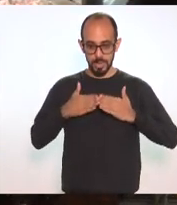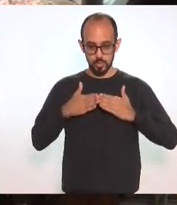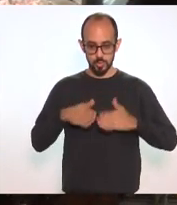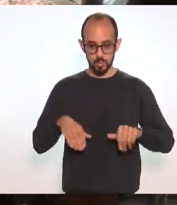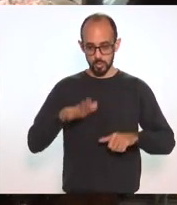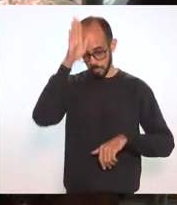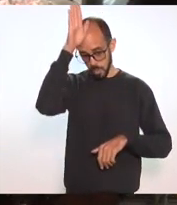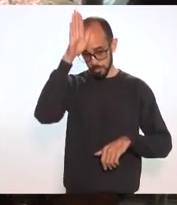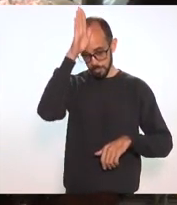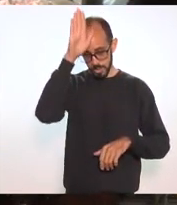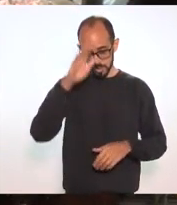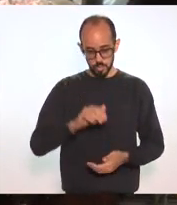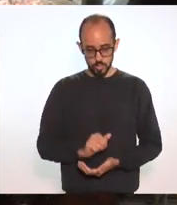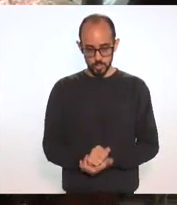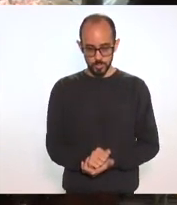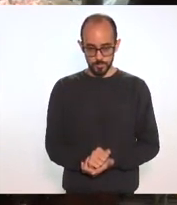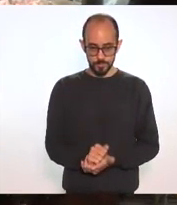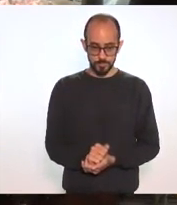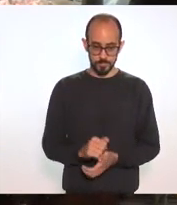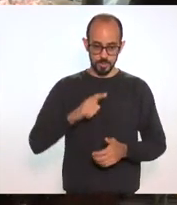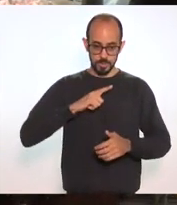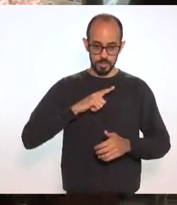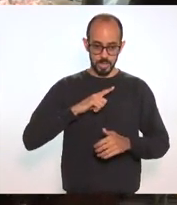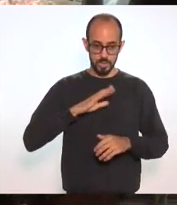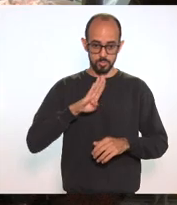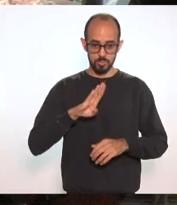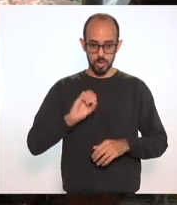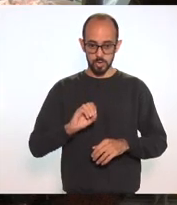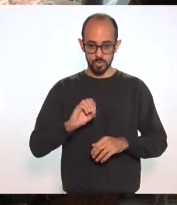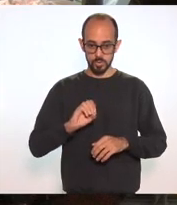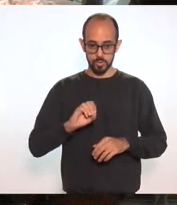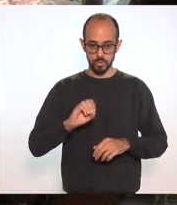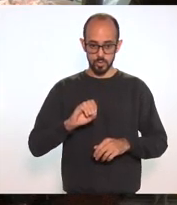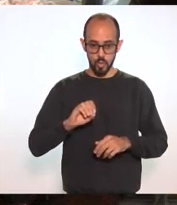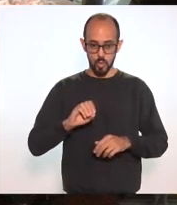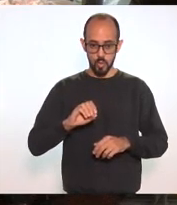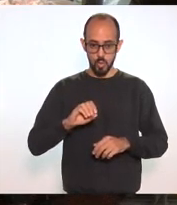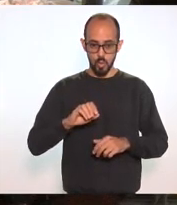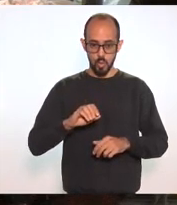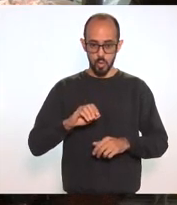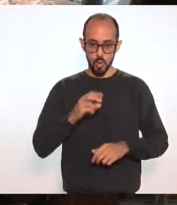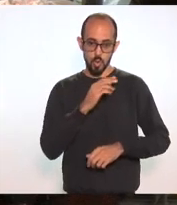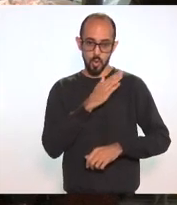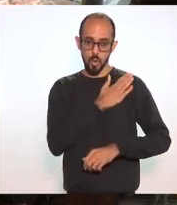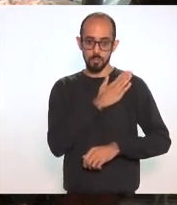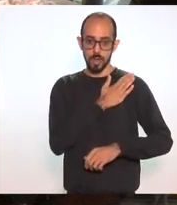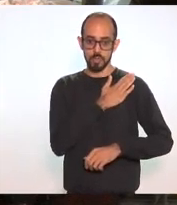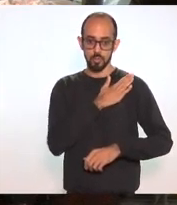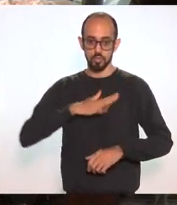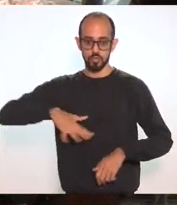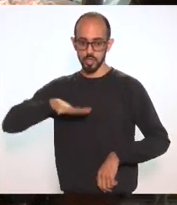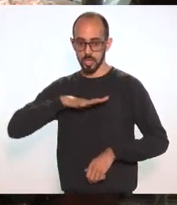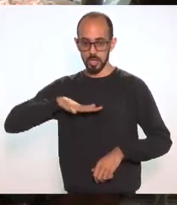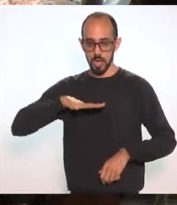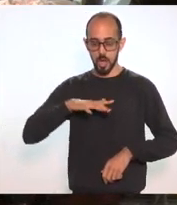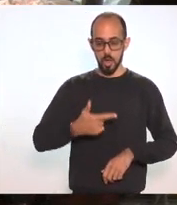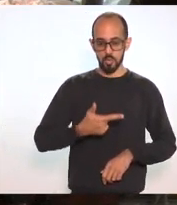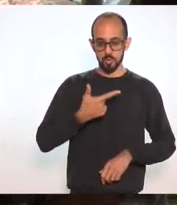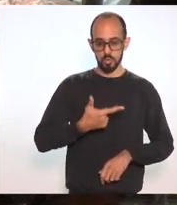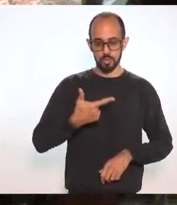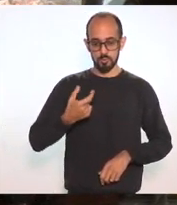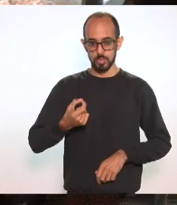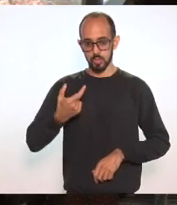Janeiro. Constante nas publicações dos boletins do Comando Geral número 091, de 22 de agosto de 2002,